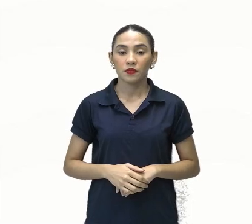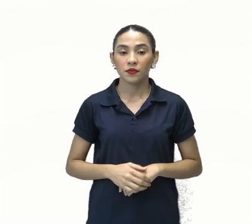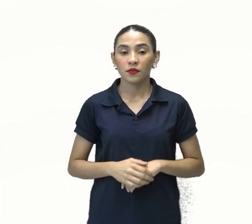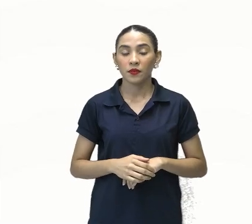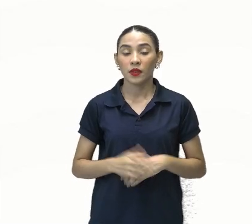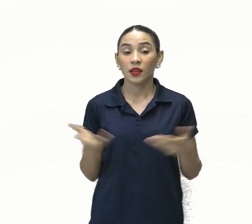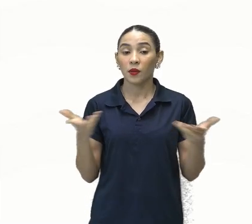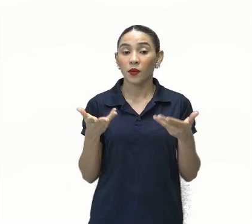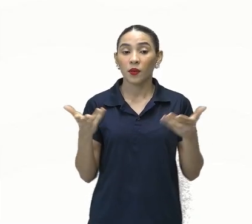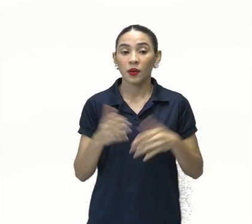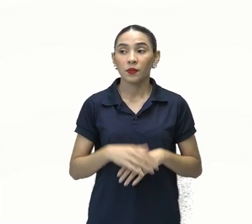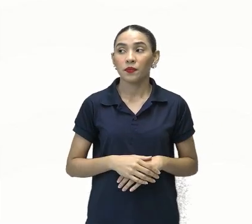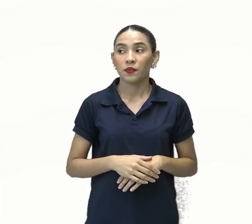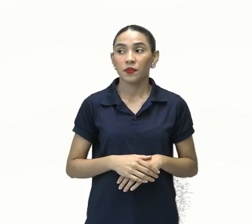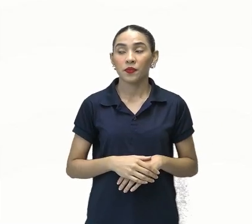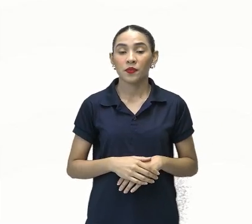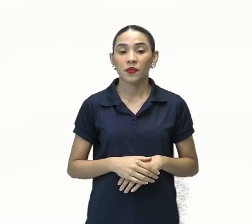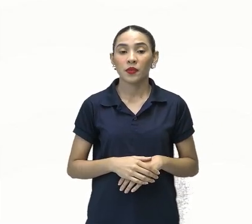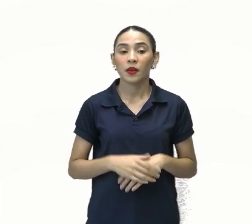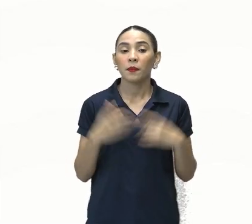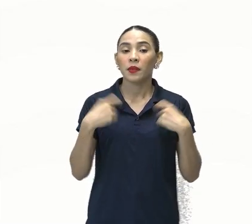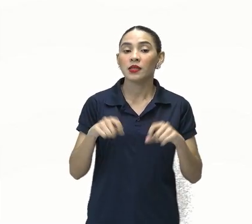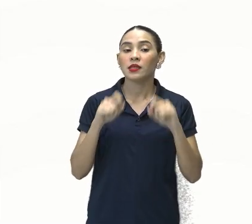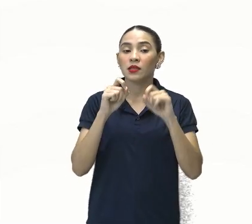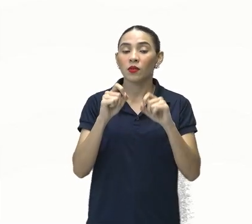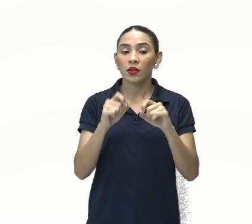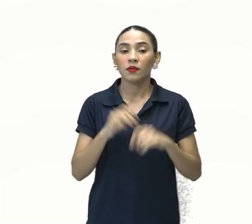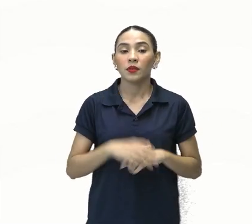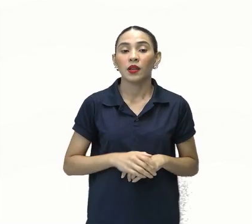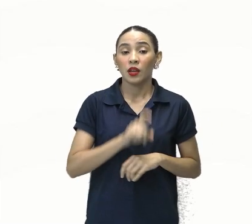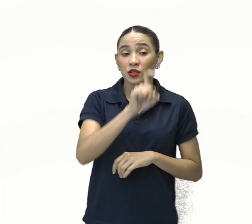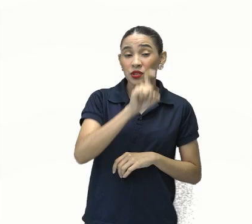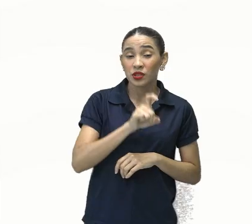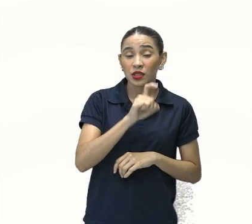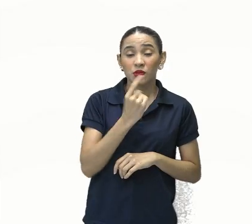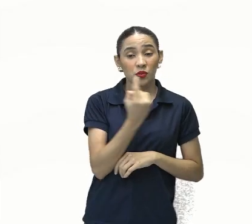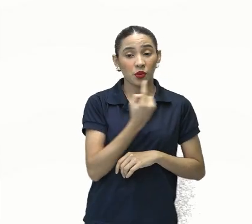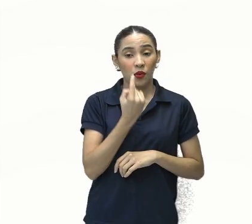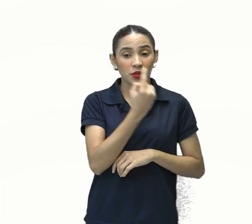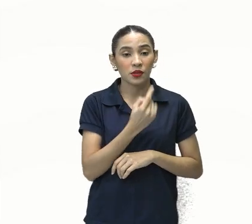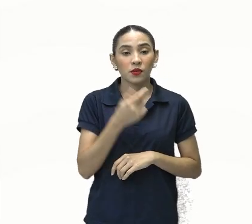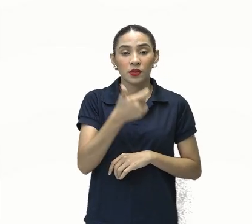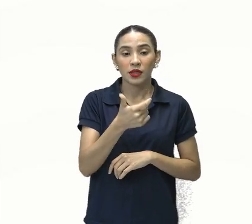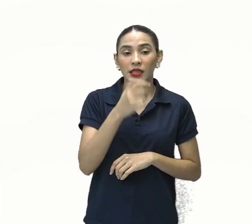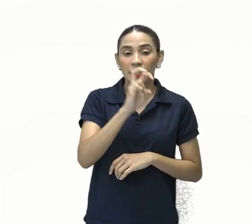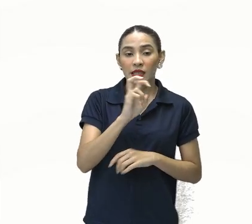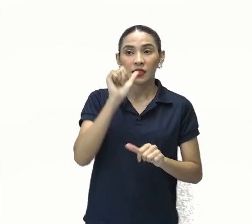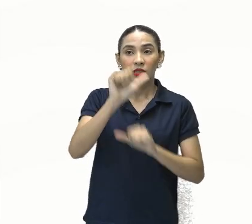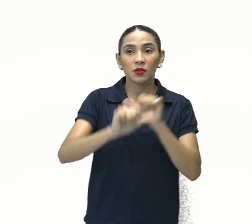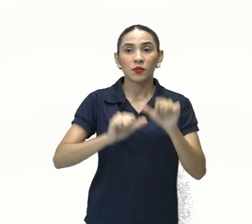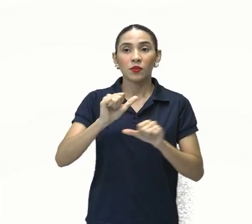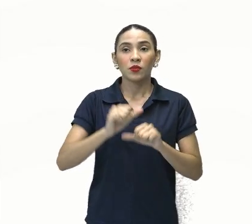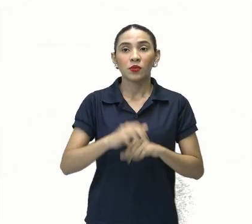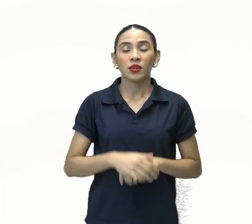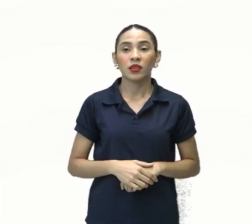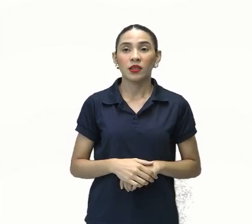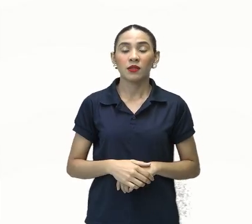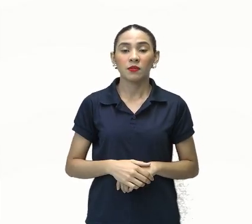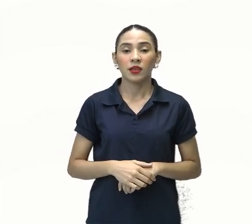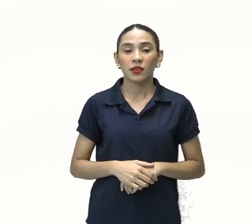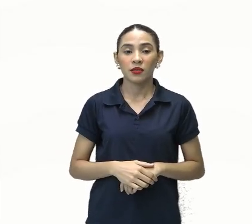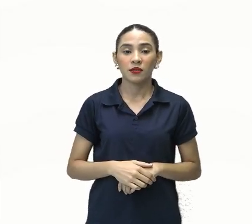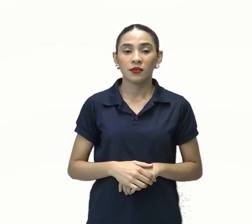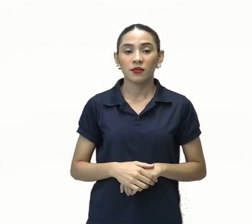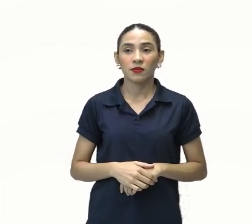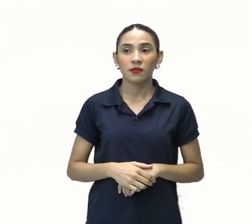E agora eu preciso deixar meu x sozinho, né? Então, 15 mil que está multiplicando, passa para o